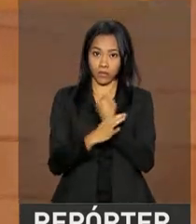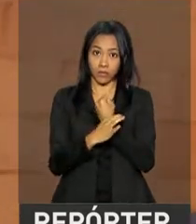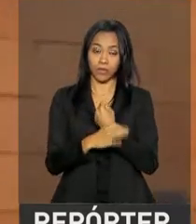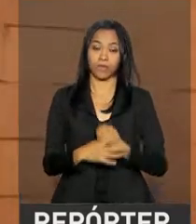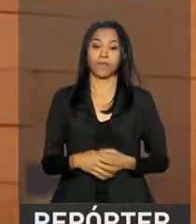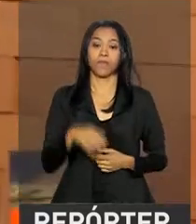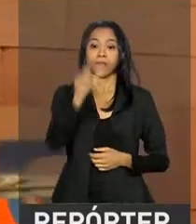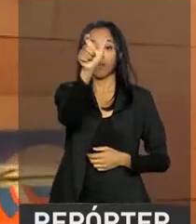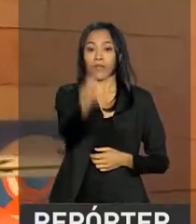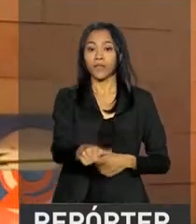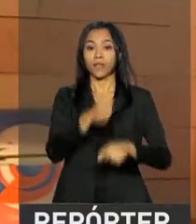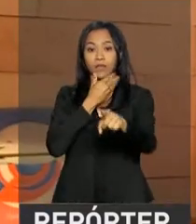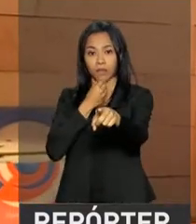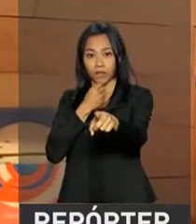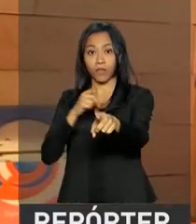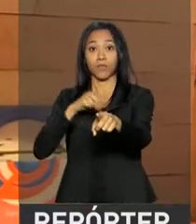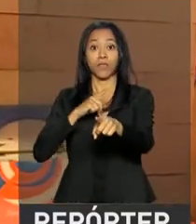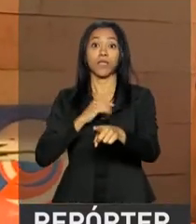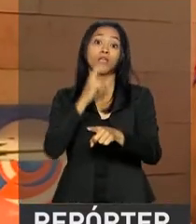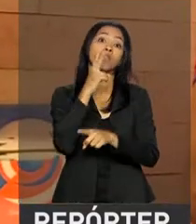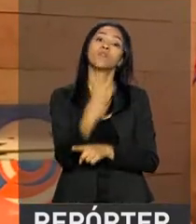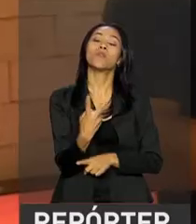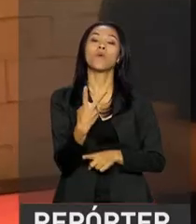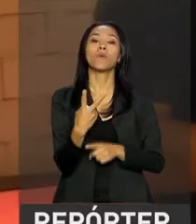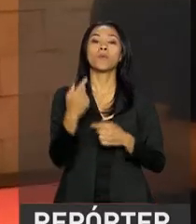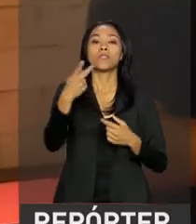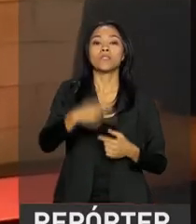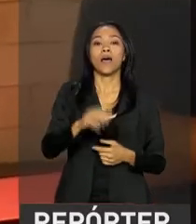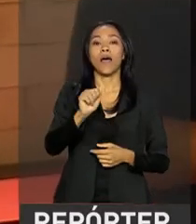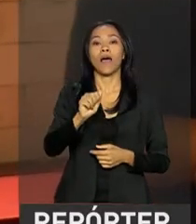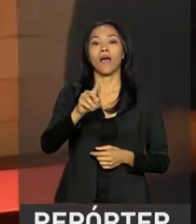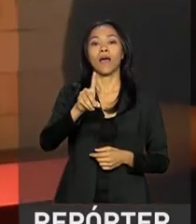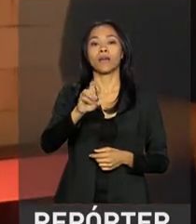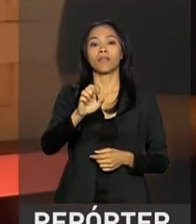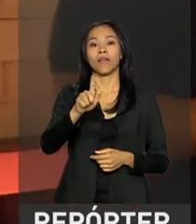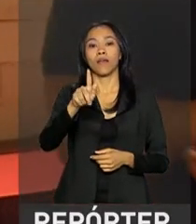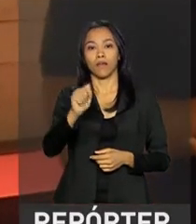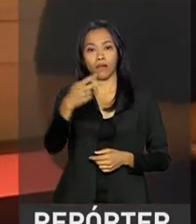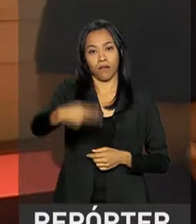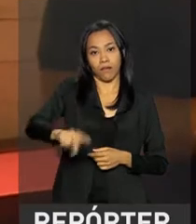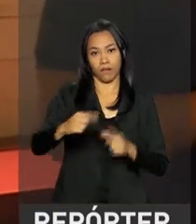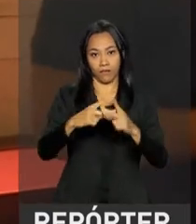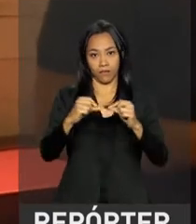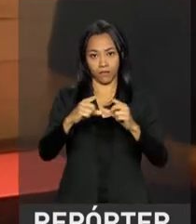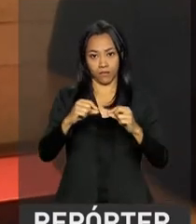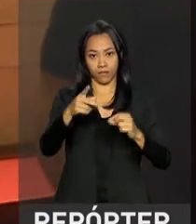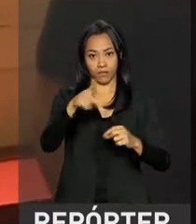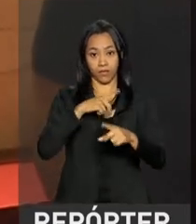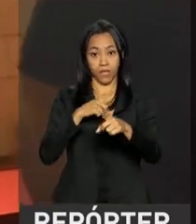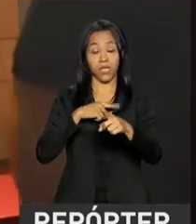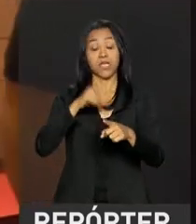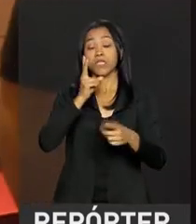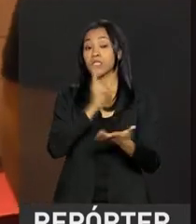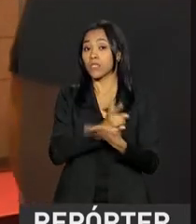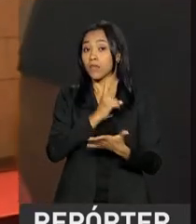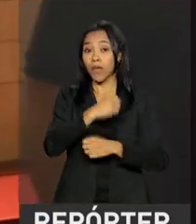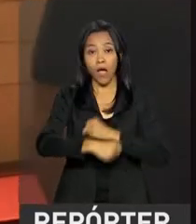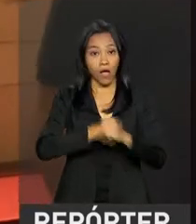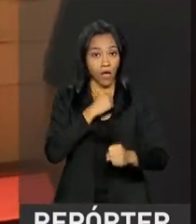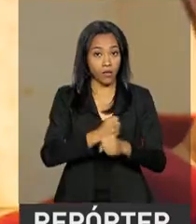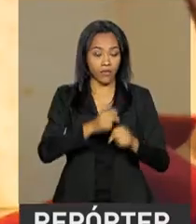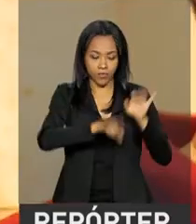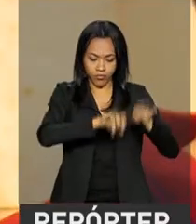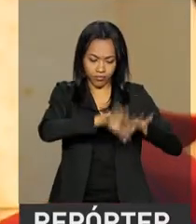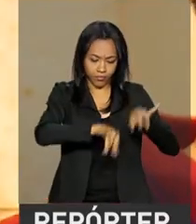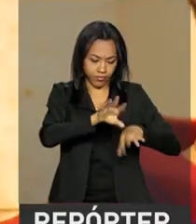Antônio é proprietário de duas adegas no Distrito Federal. Com 5 empregados, ele faz questão de preencher a Relação Anual de Informações